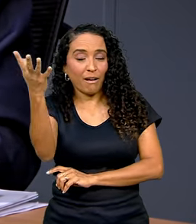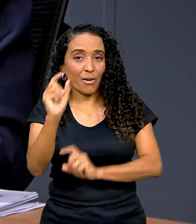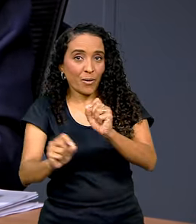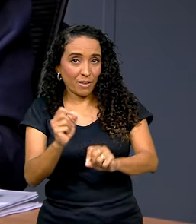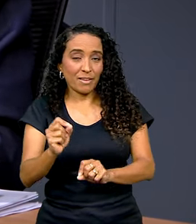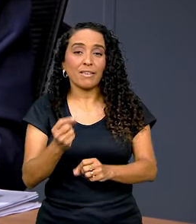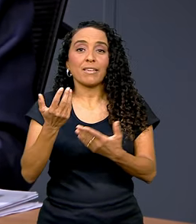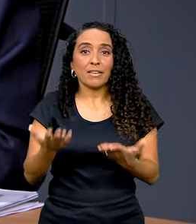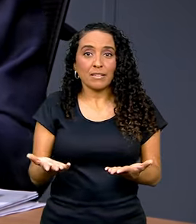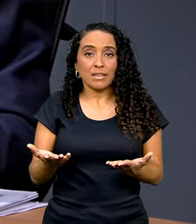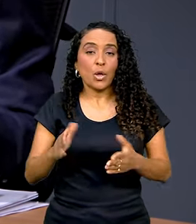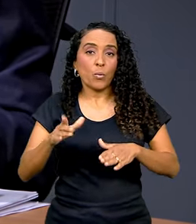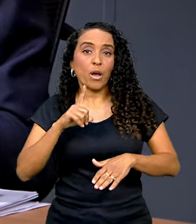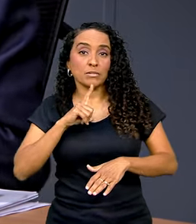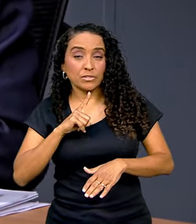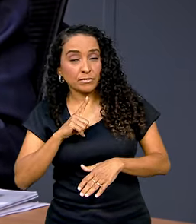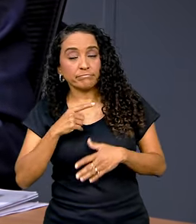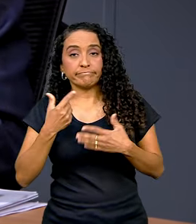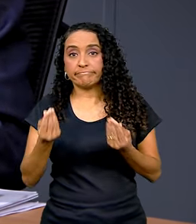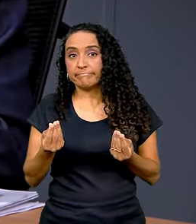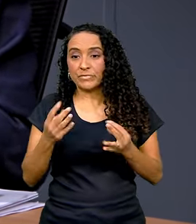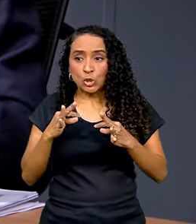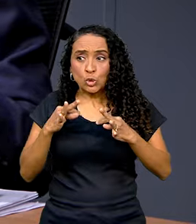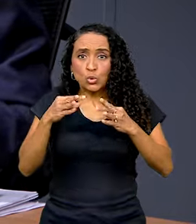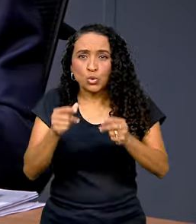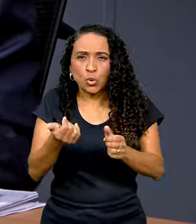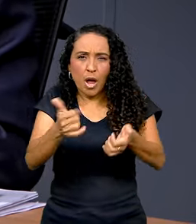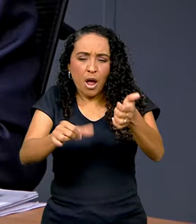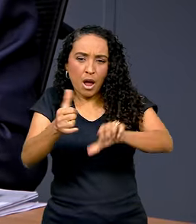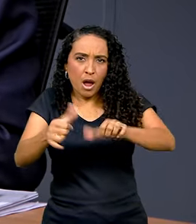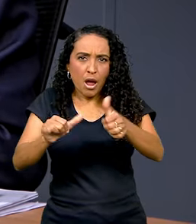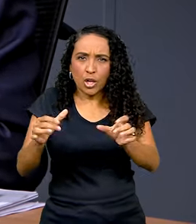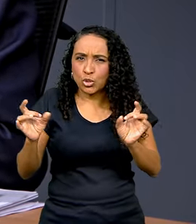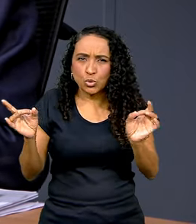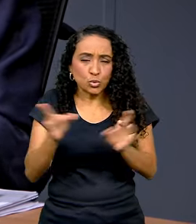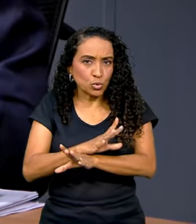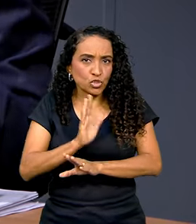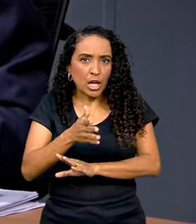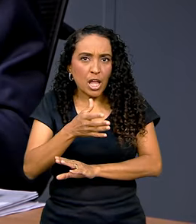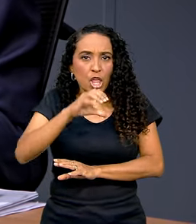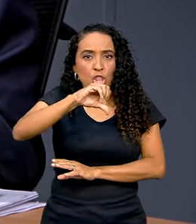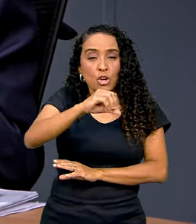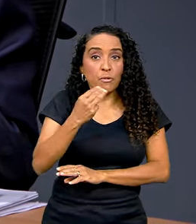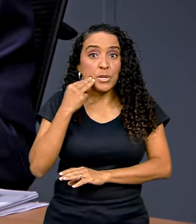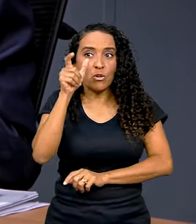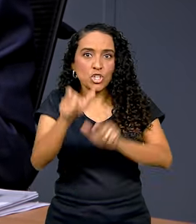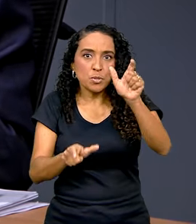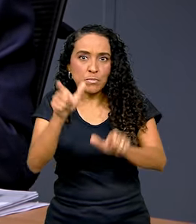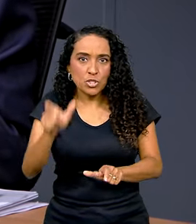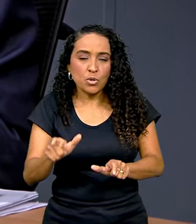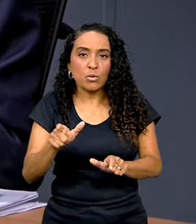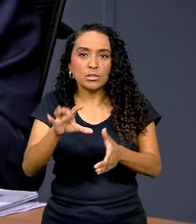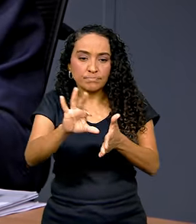resultado é que o quando tivemos eh todas as avaliações a 9 milhões de